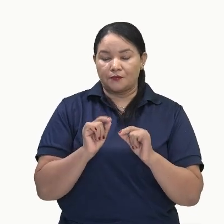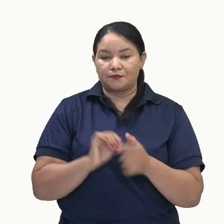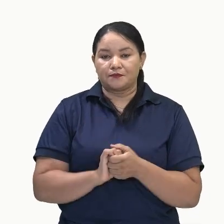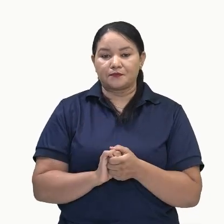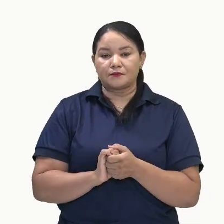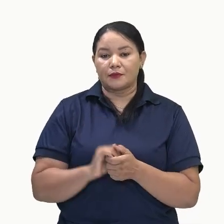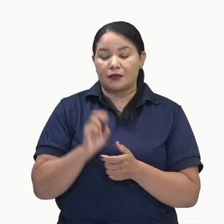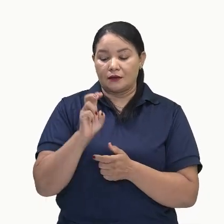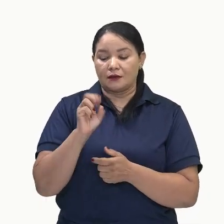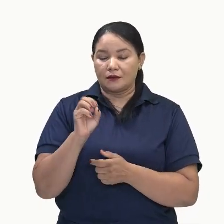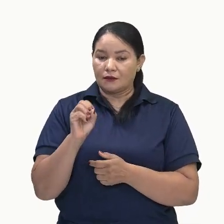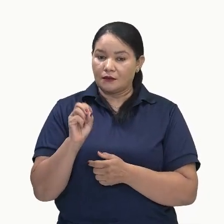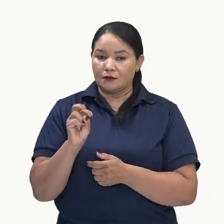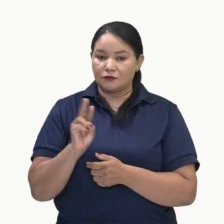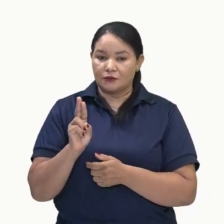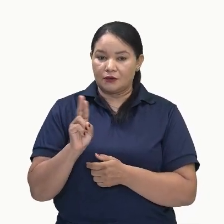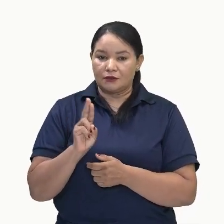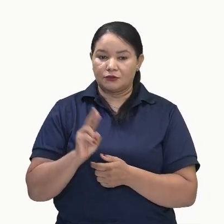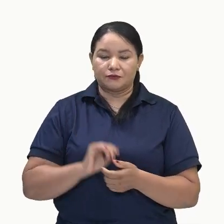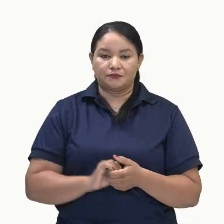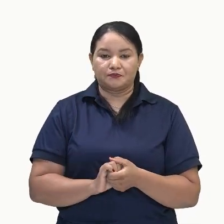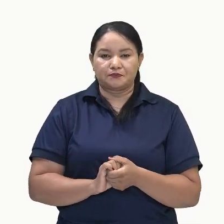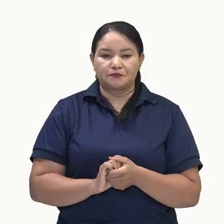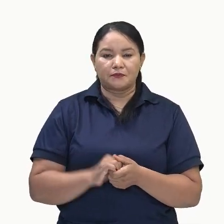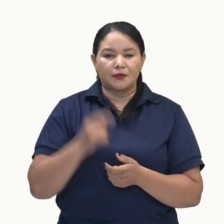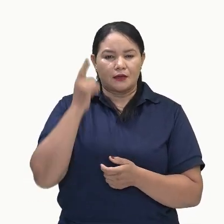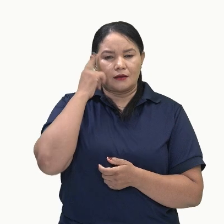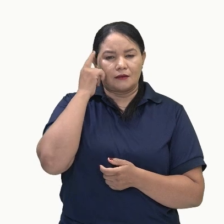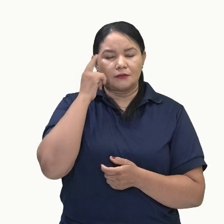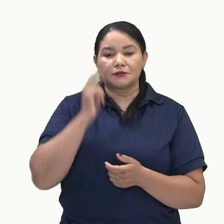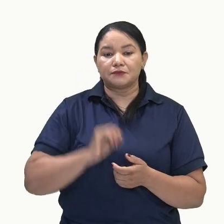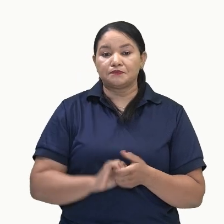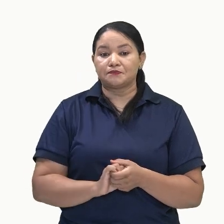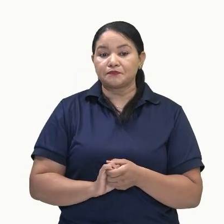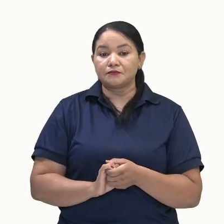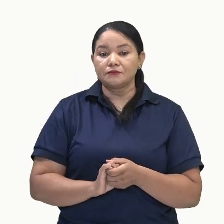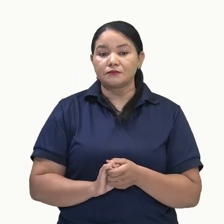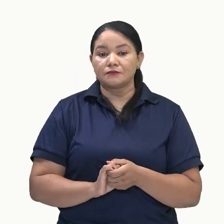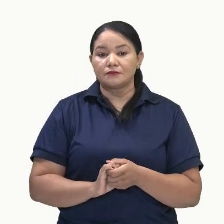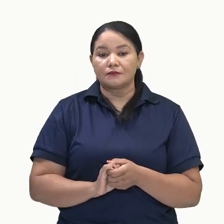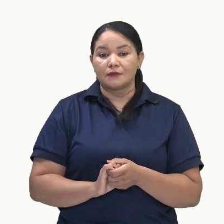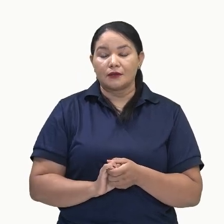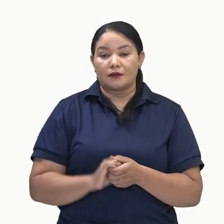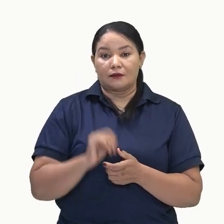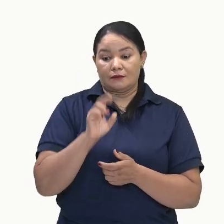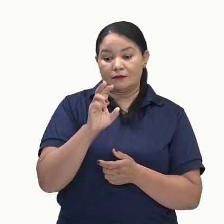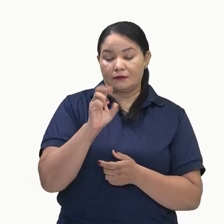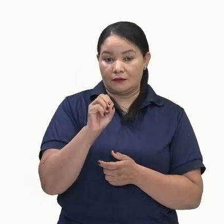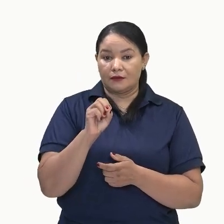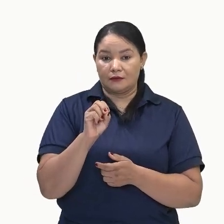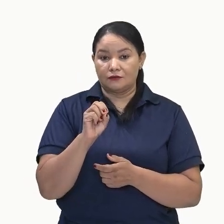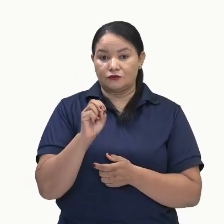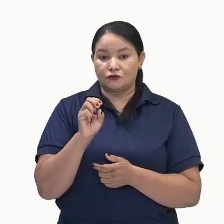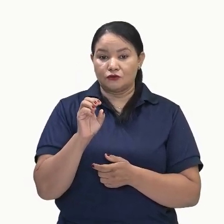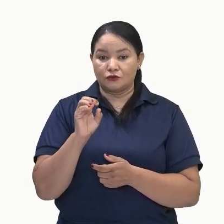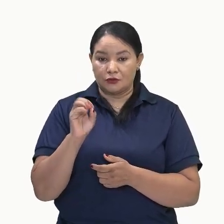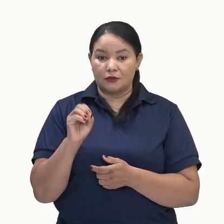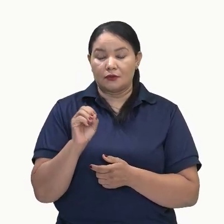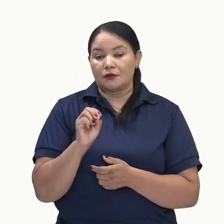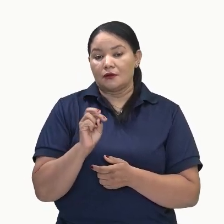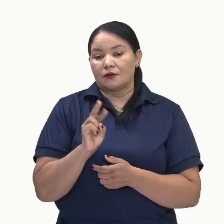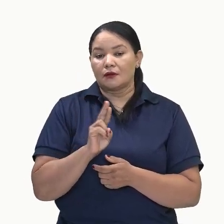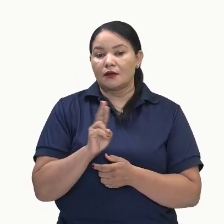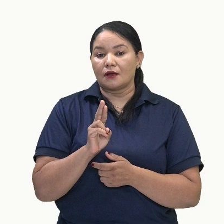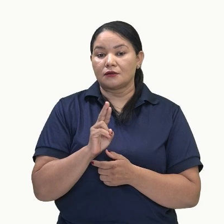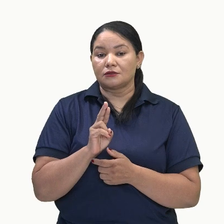de R$500. Daí pensa assim aqui comigo, 1/4 quer dizer que eu vou pegar o R$500 e vou dividir por